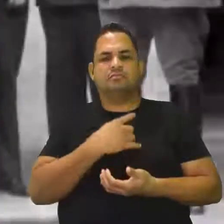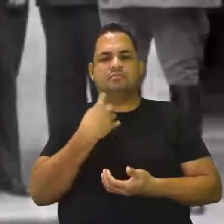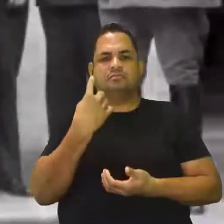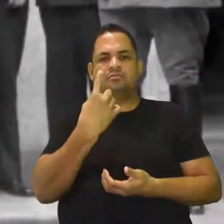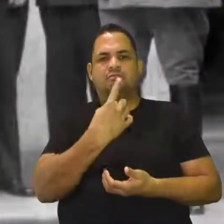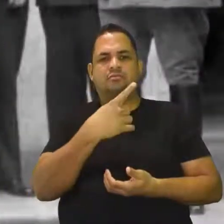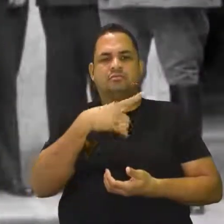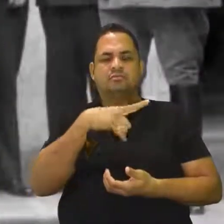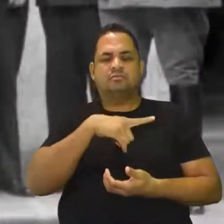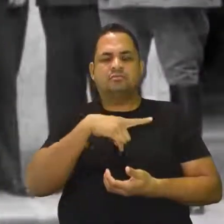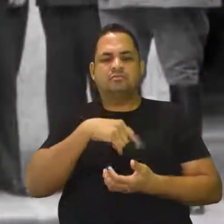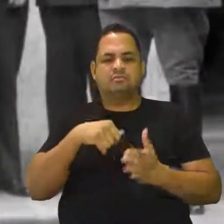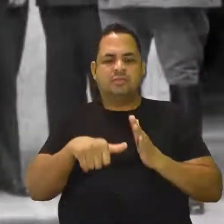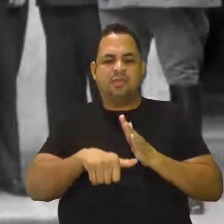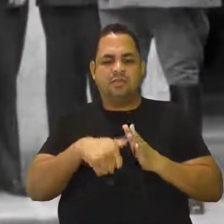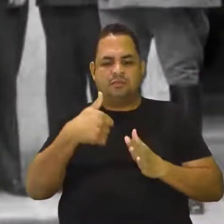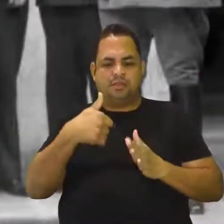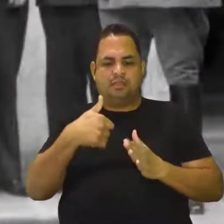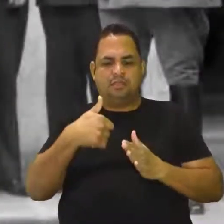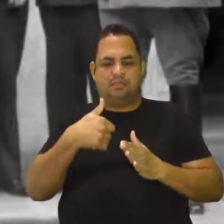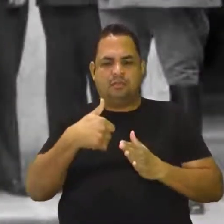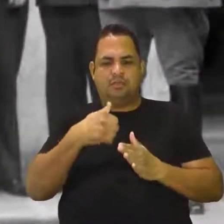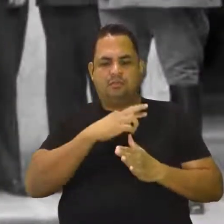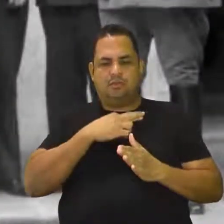nós temos a Primeira República de Getúlio Vargas.